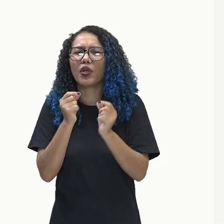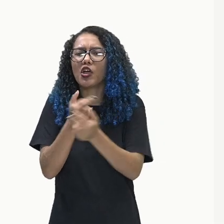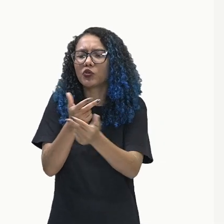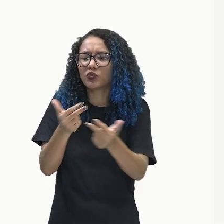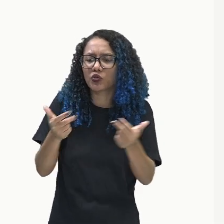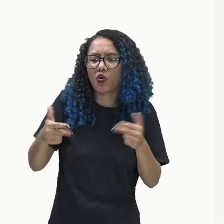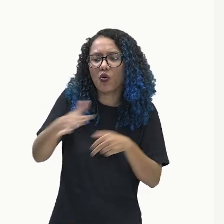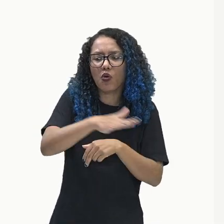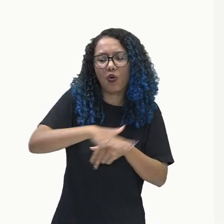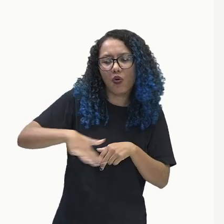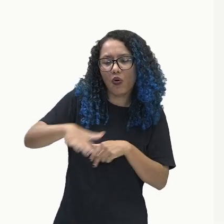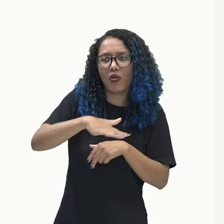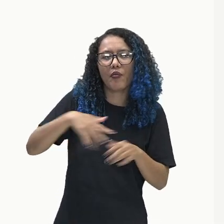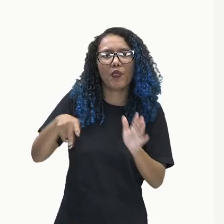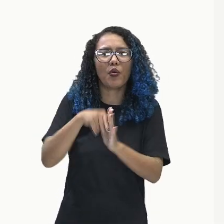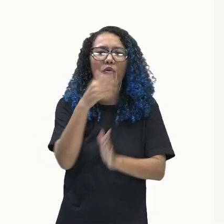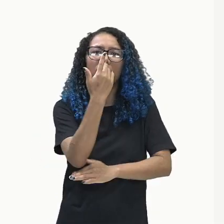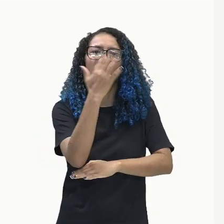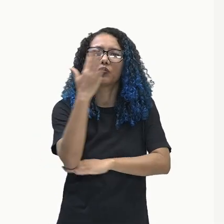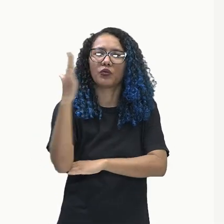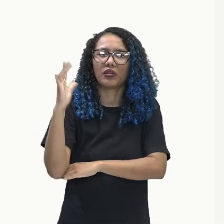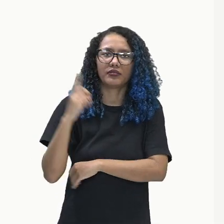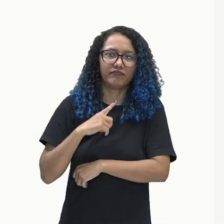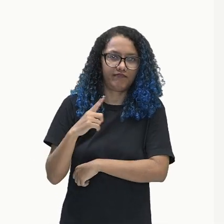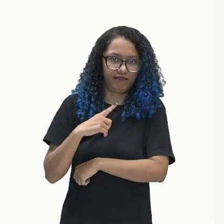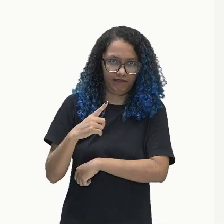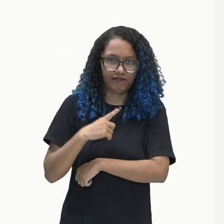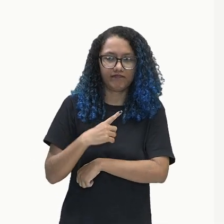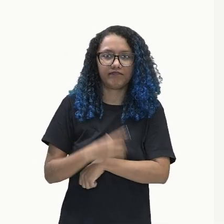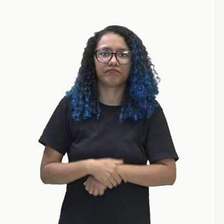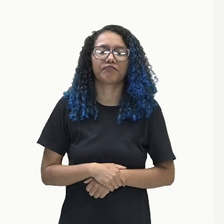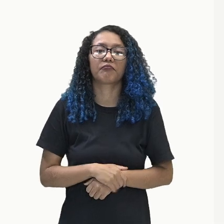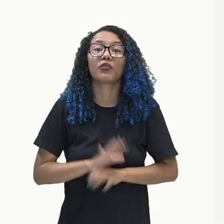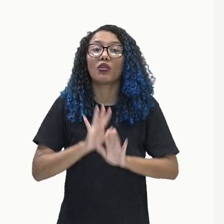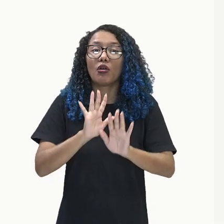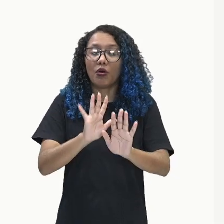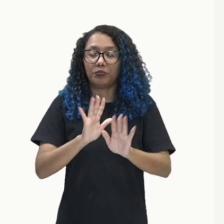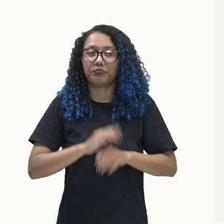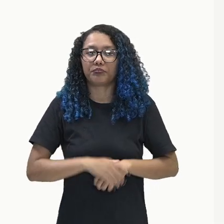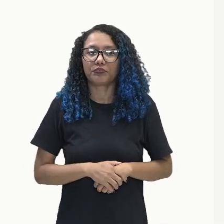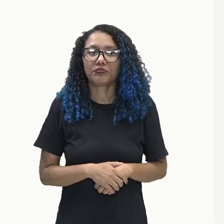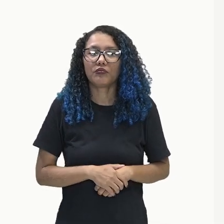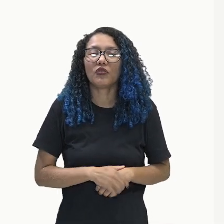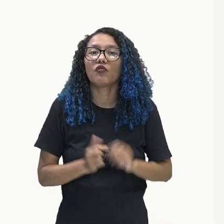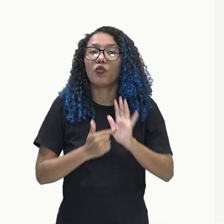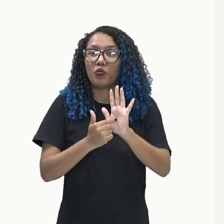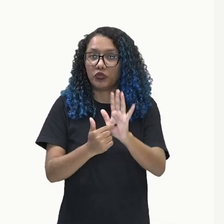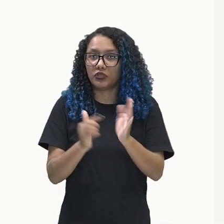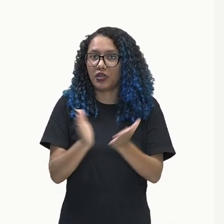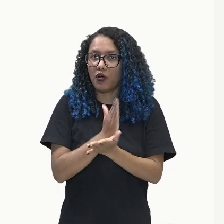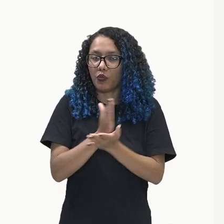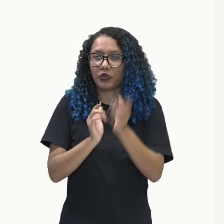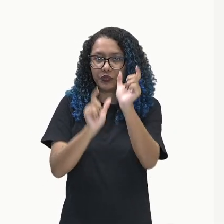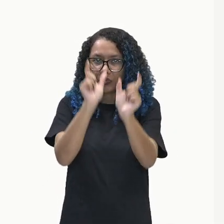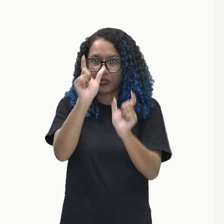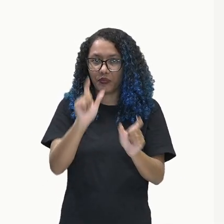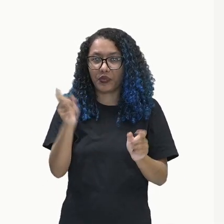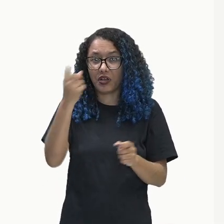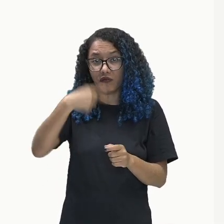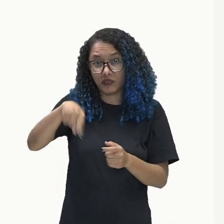na natureza. Vamos lá, gente. Para começar, eu quero grifar algumas palavras para vocês anotarem qual a